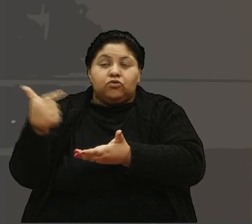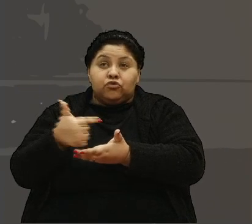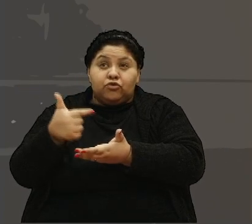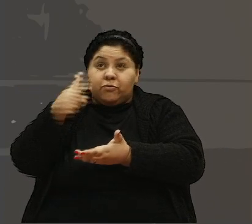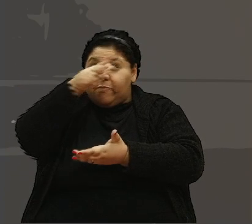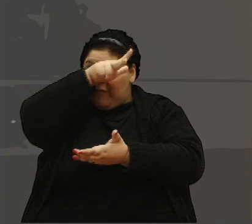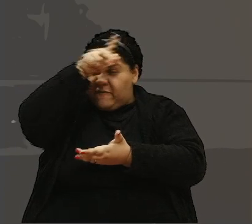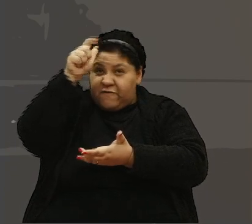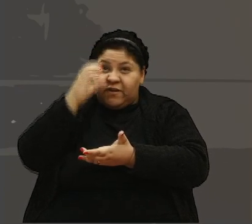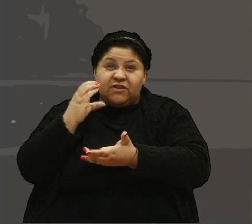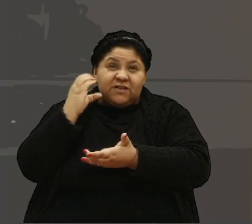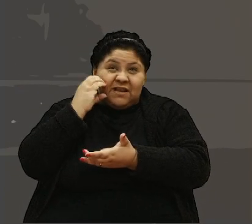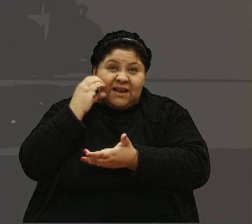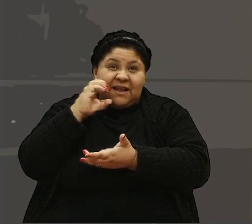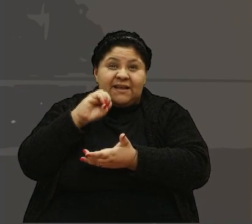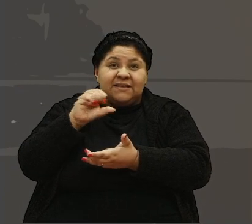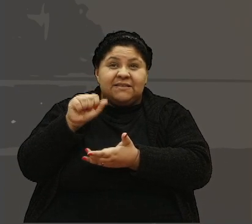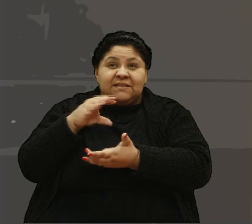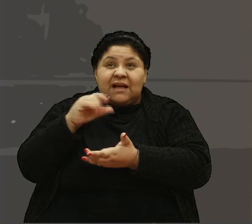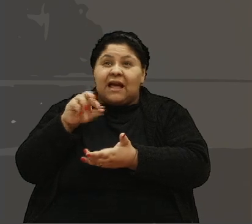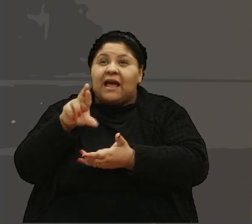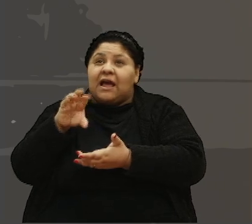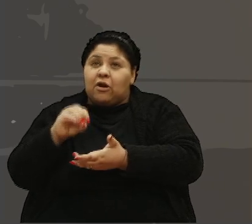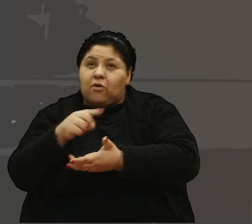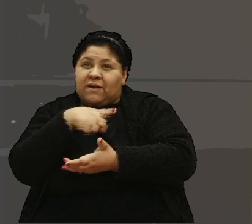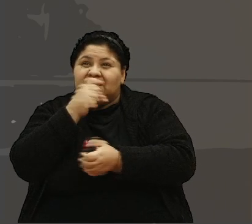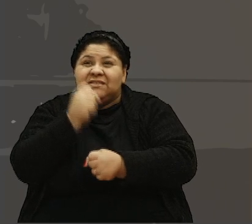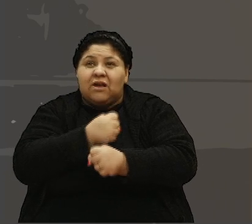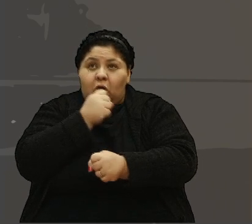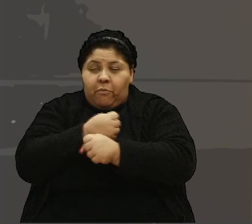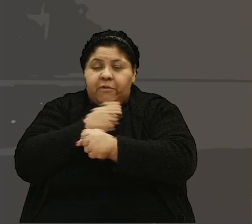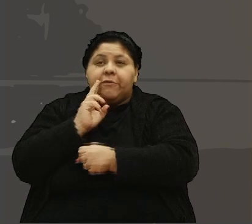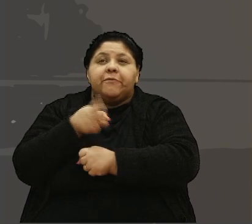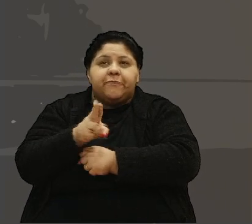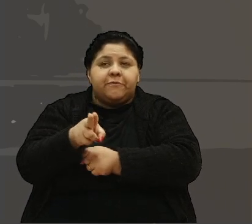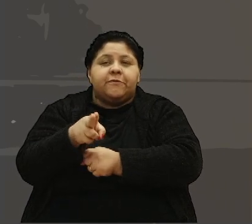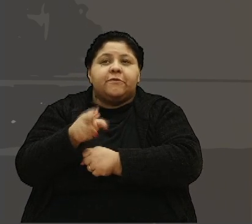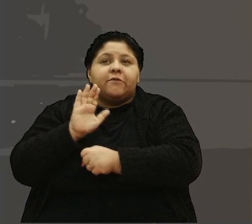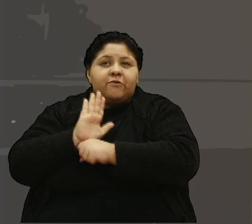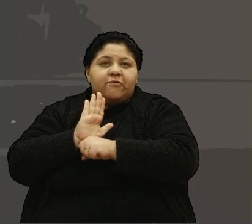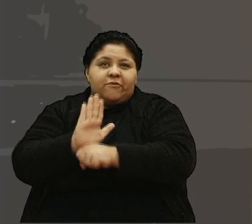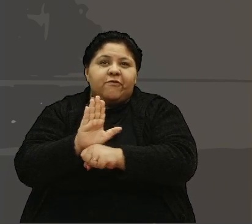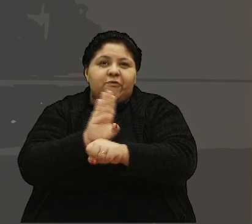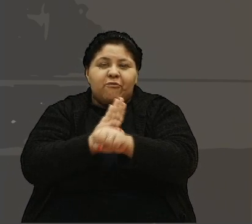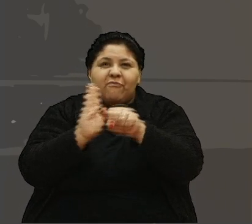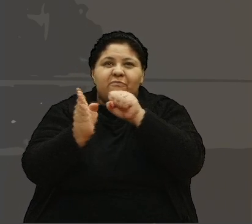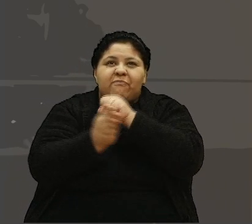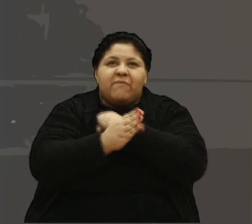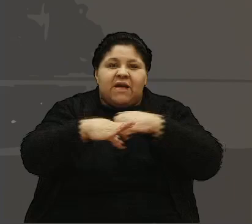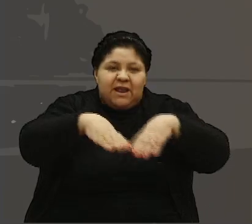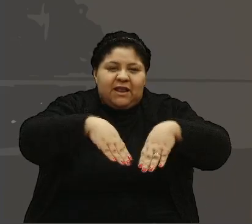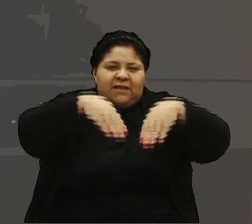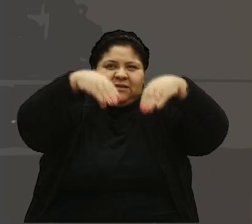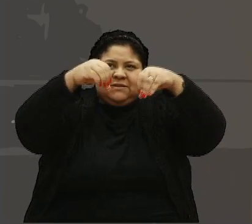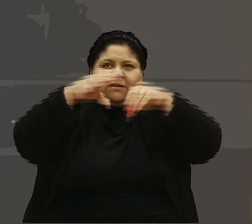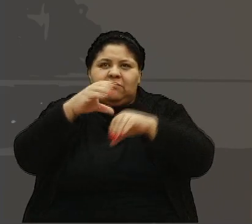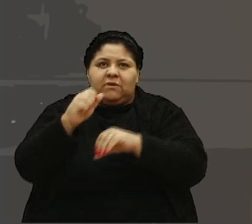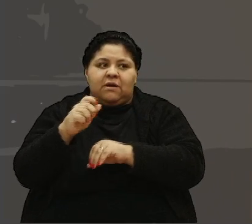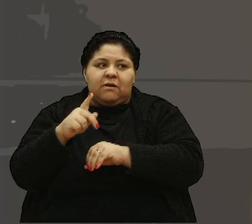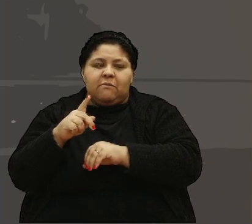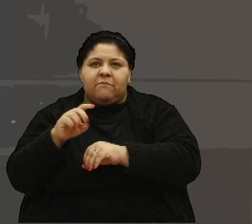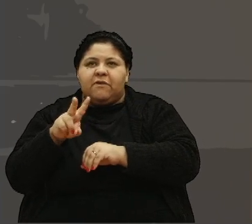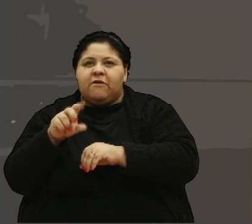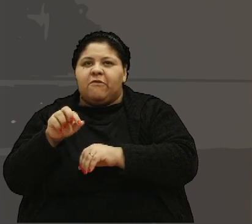Anarec, essa obra que está em andamento, que vai beneficiar bairro Castelo, Capivari,